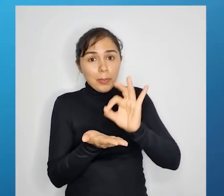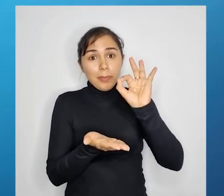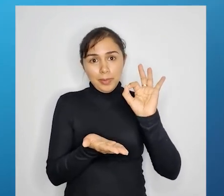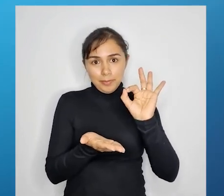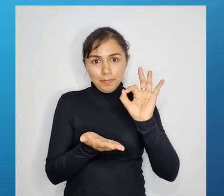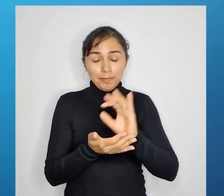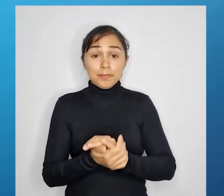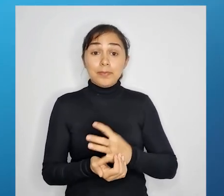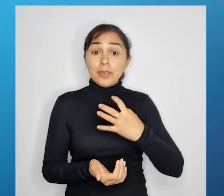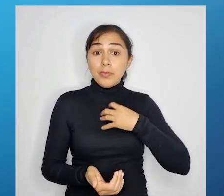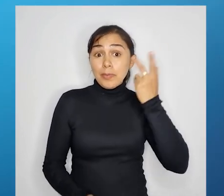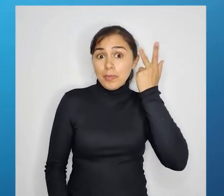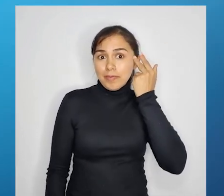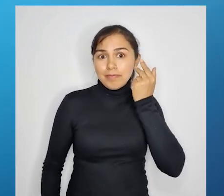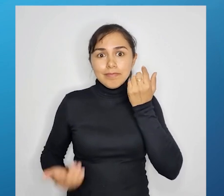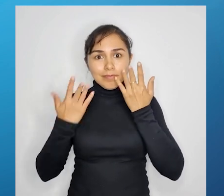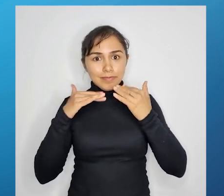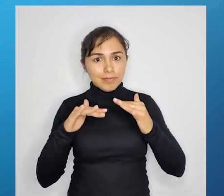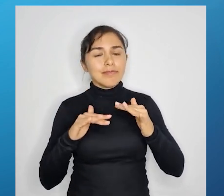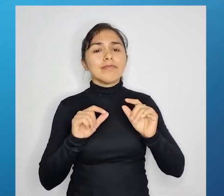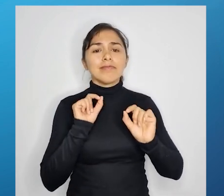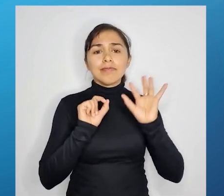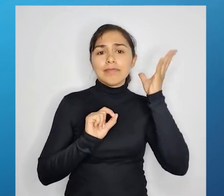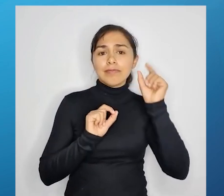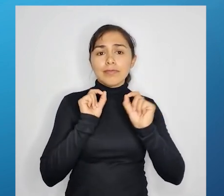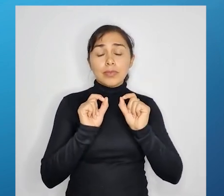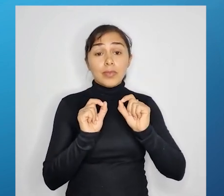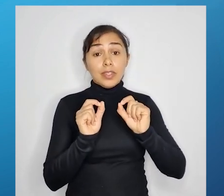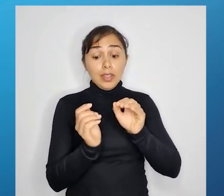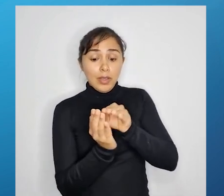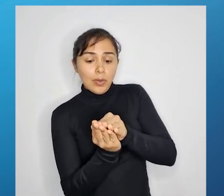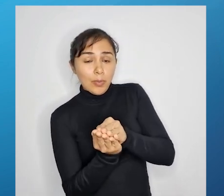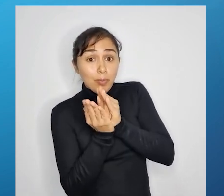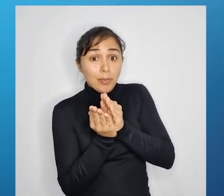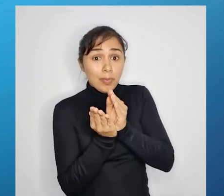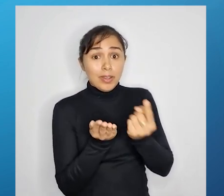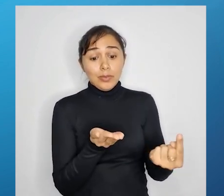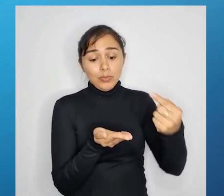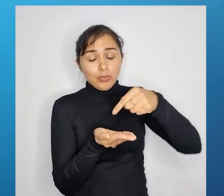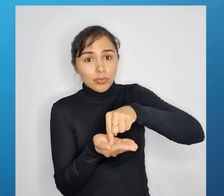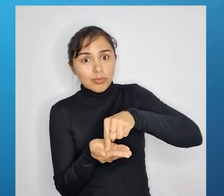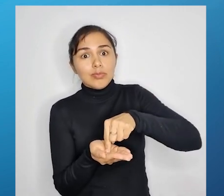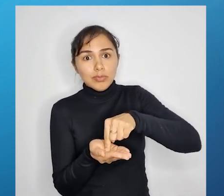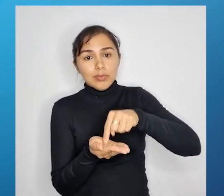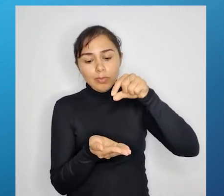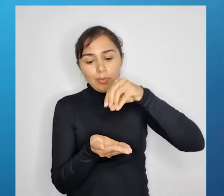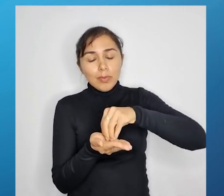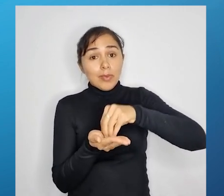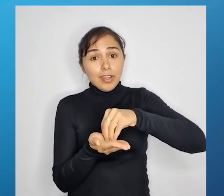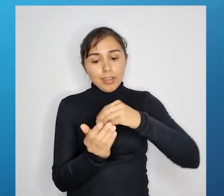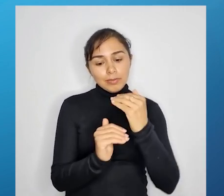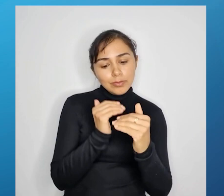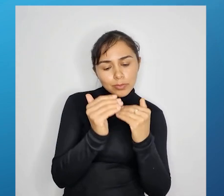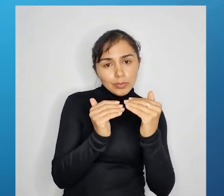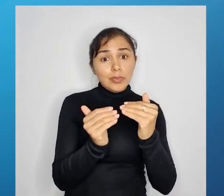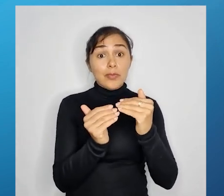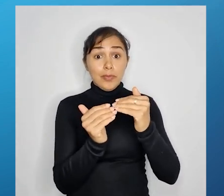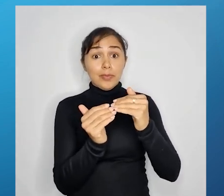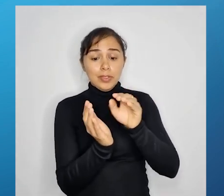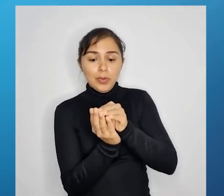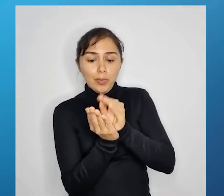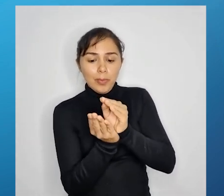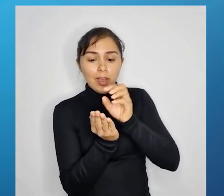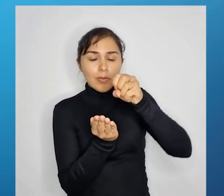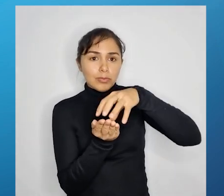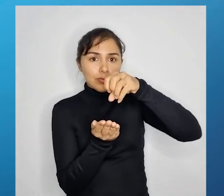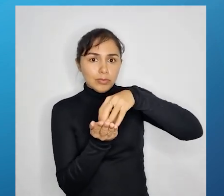formação natural da pérola ocorre quando um sedimento ou um micro-organismo penetra na inserção entre o manto e a concha dos bivalves, causando uma verdadeira